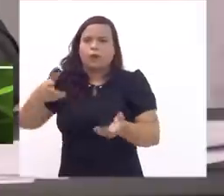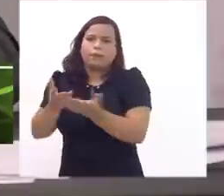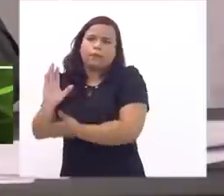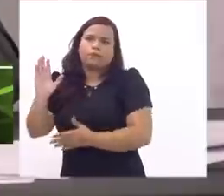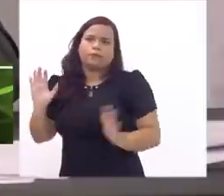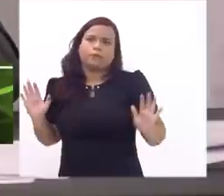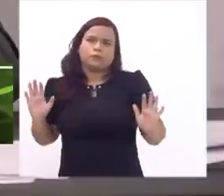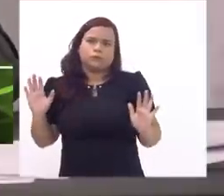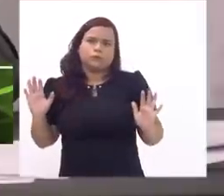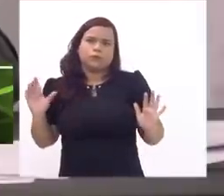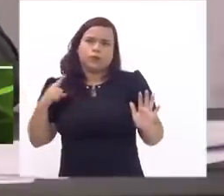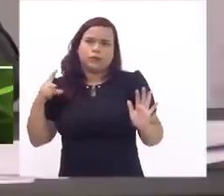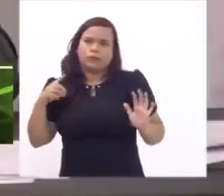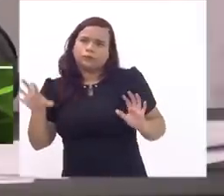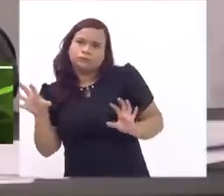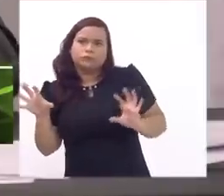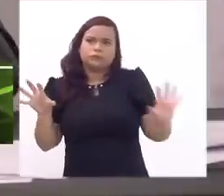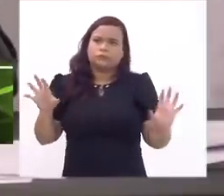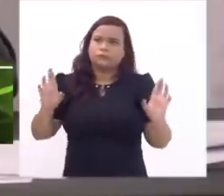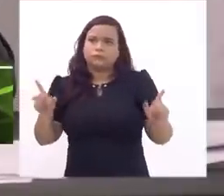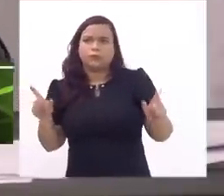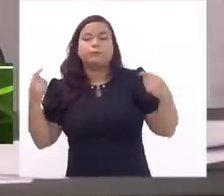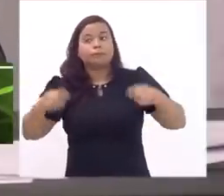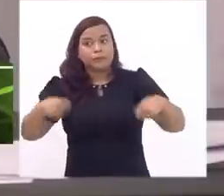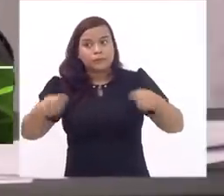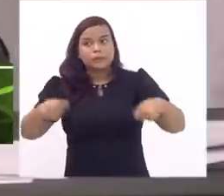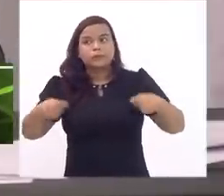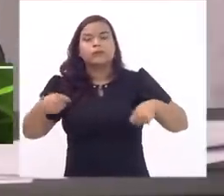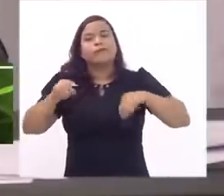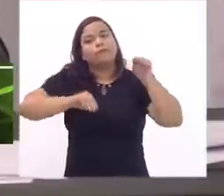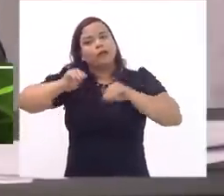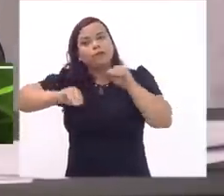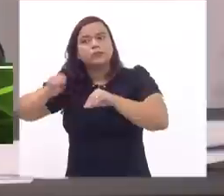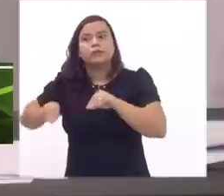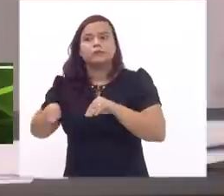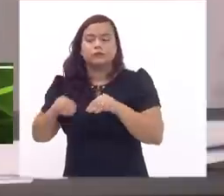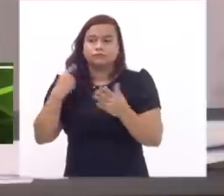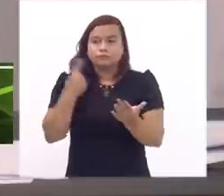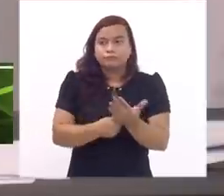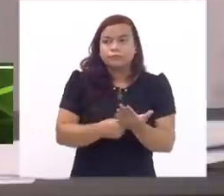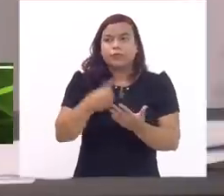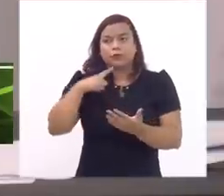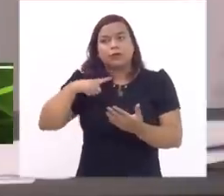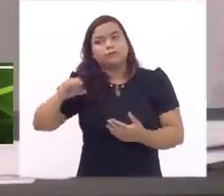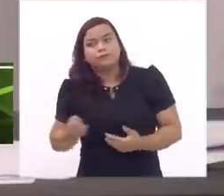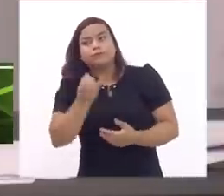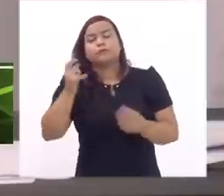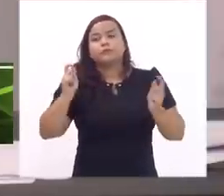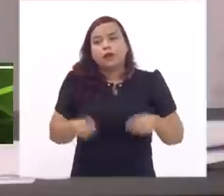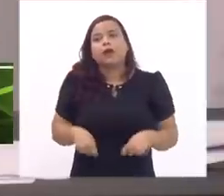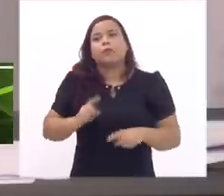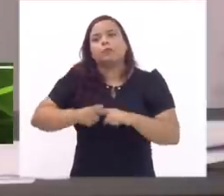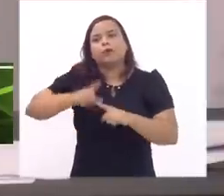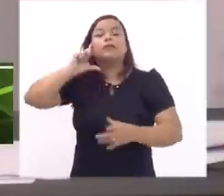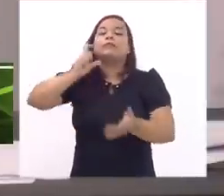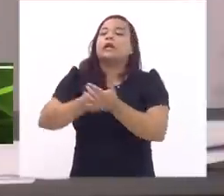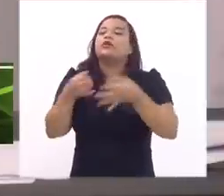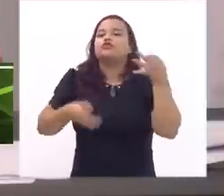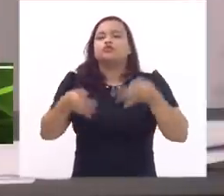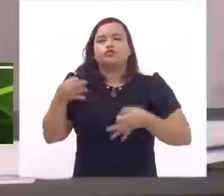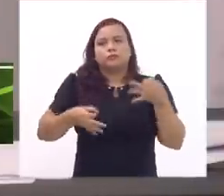veto. Eu acho que tem que haver flexibilidade para poder ter o aproveitamento, porque tem uma decisão